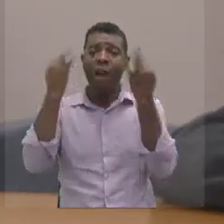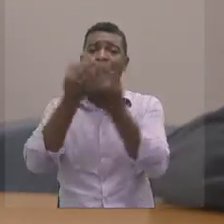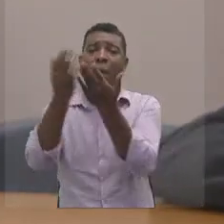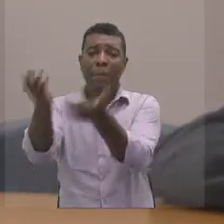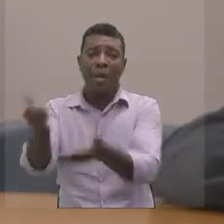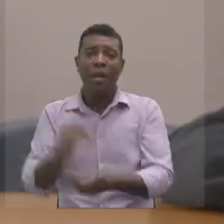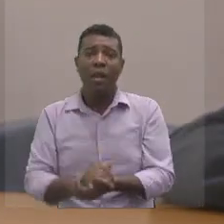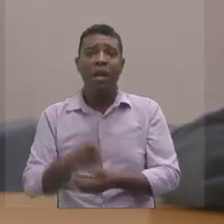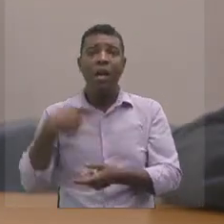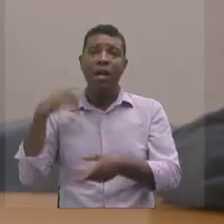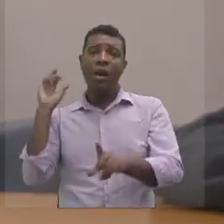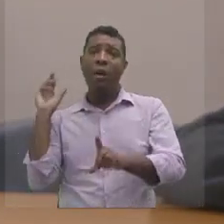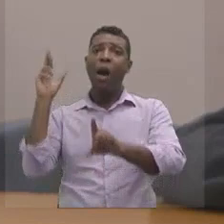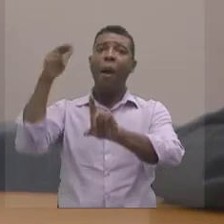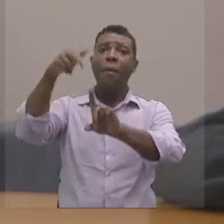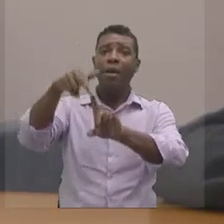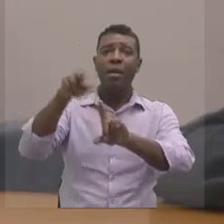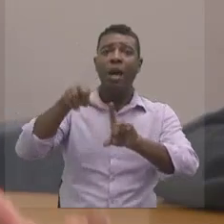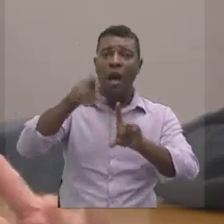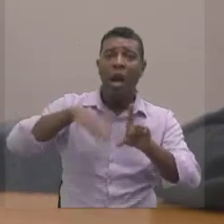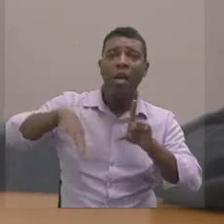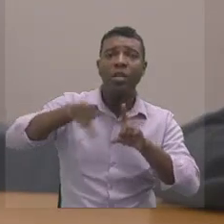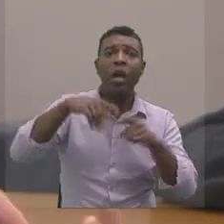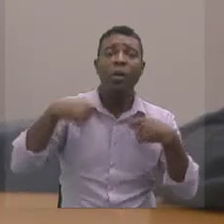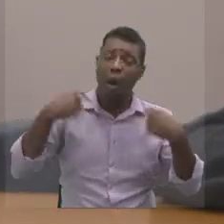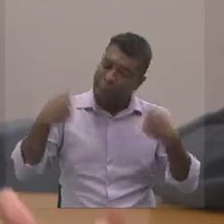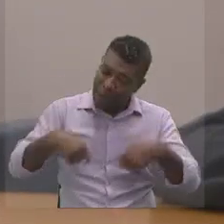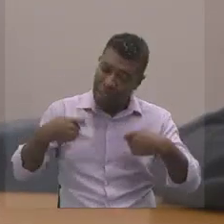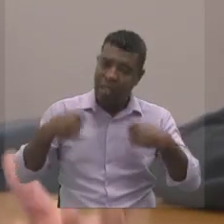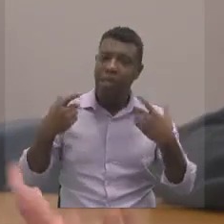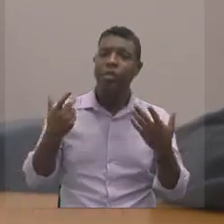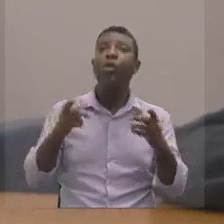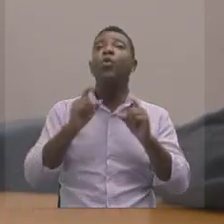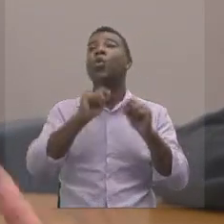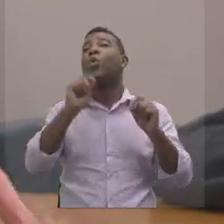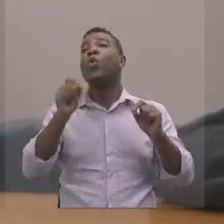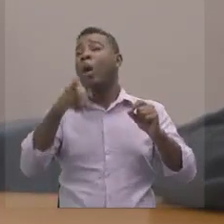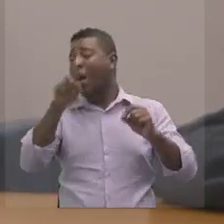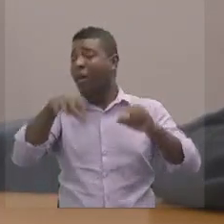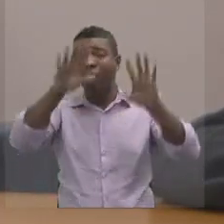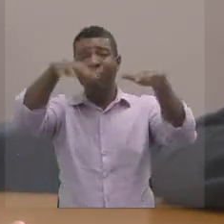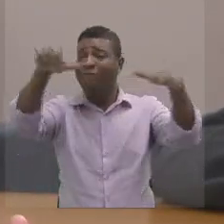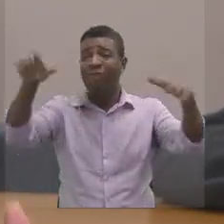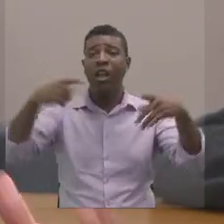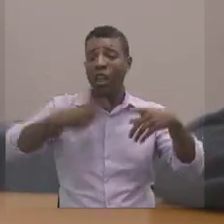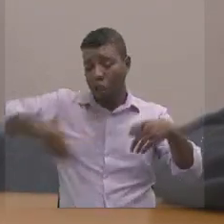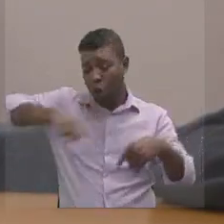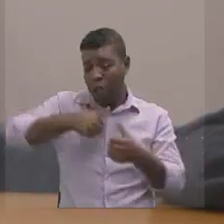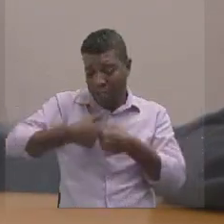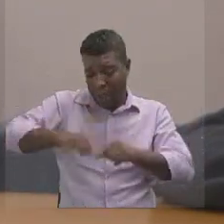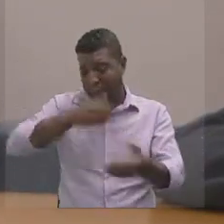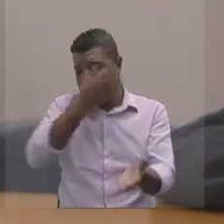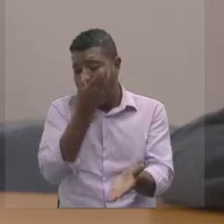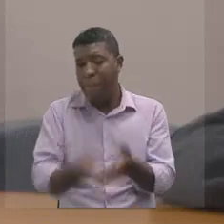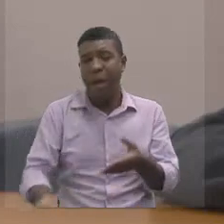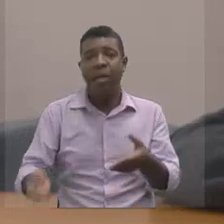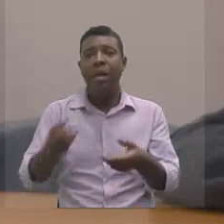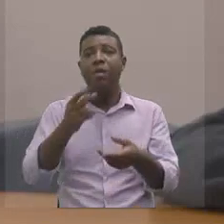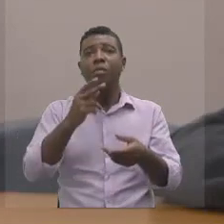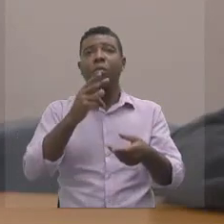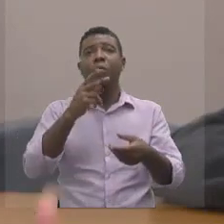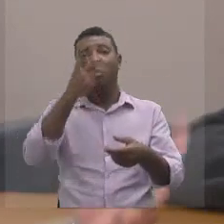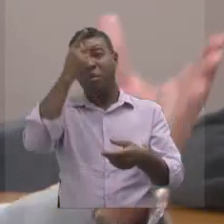minha região eu preciso alertar que nós estamos perdendo pessoas e não podemos admitir mais